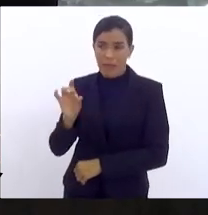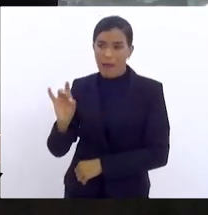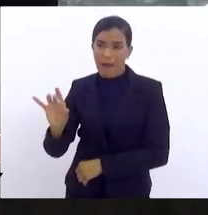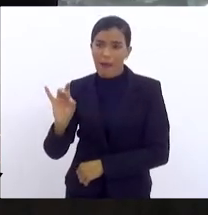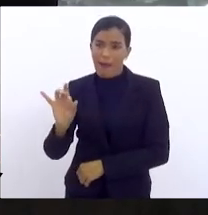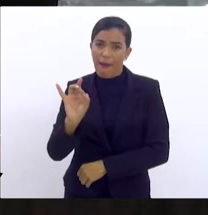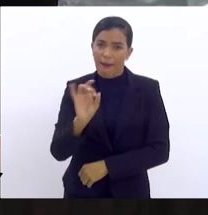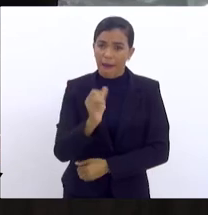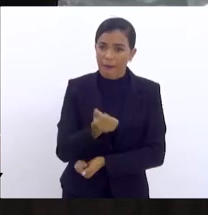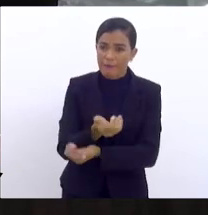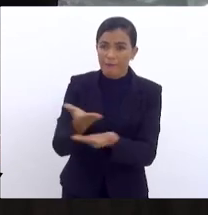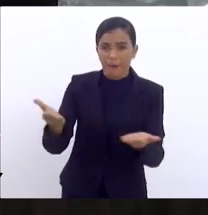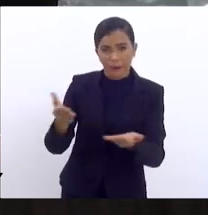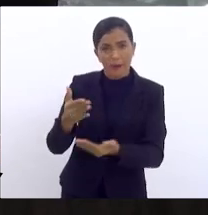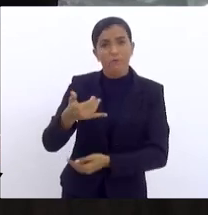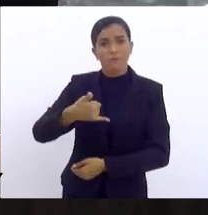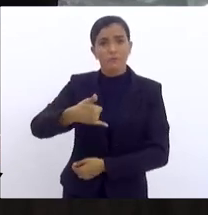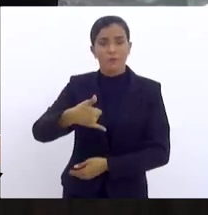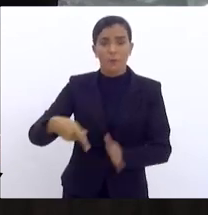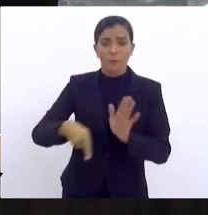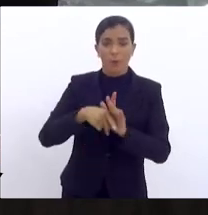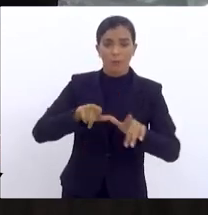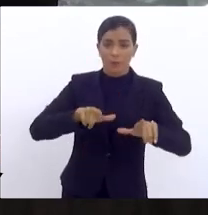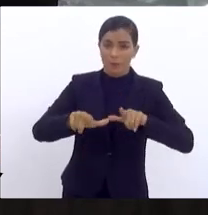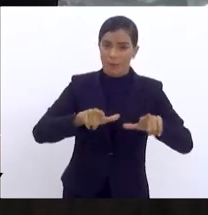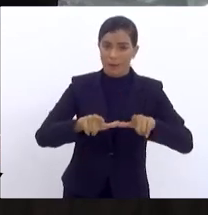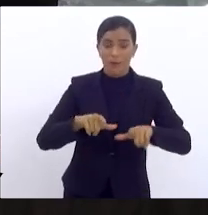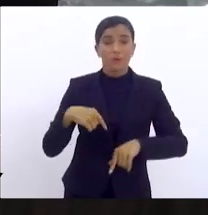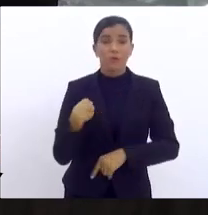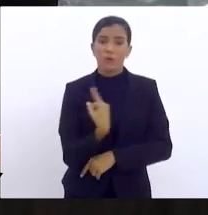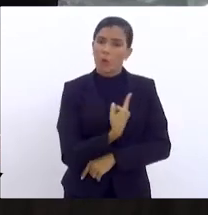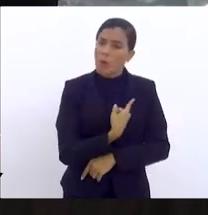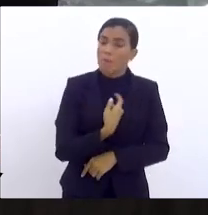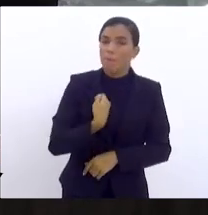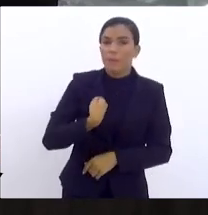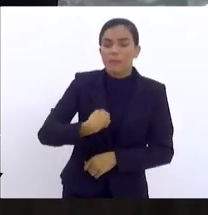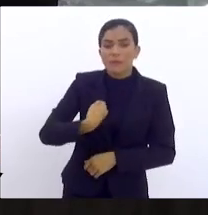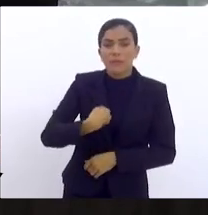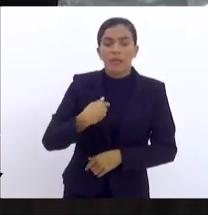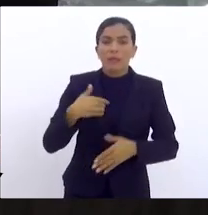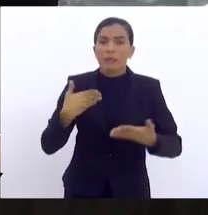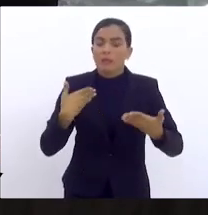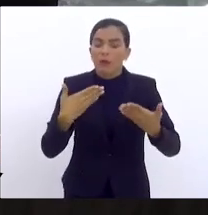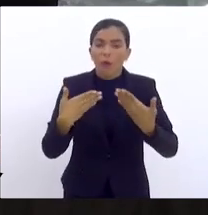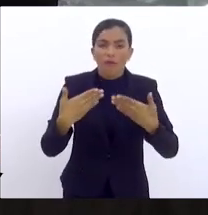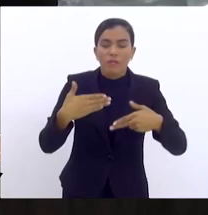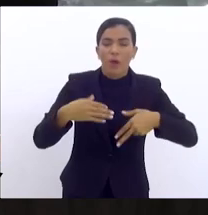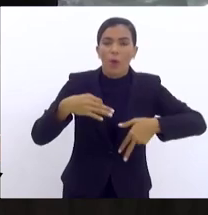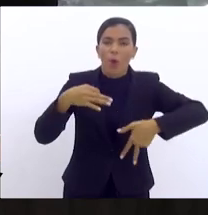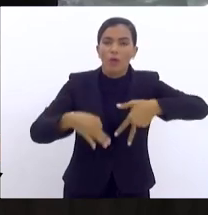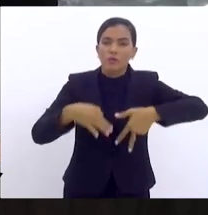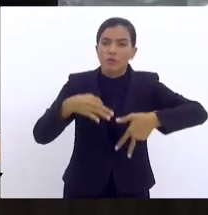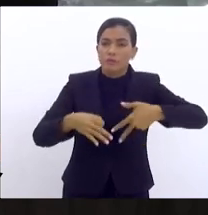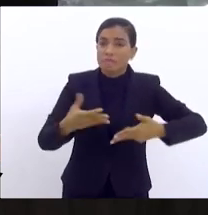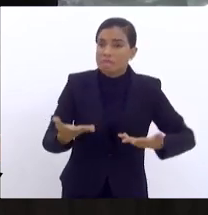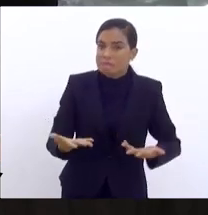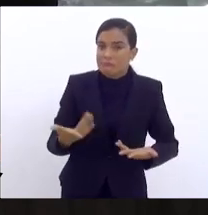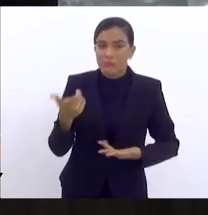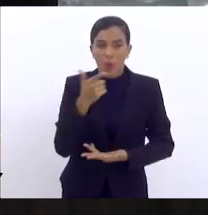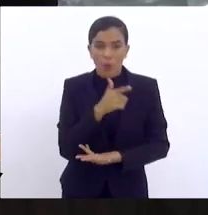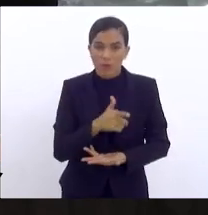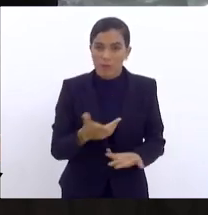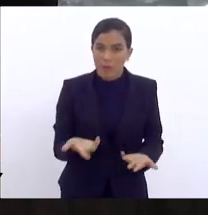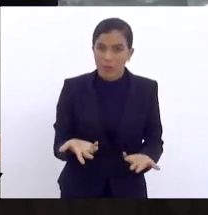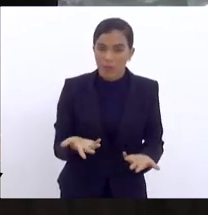um telefone institucional que nós precisamos eu precisei falar com corregedor e não consegui falar com corregedor e até